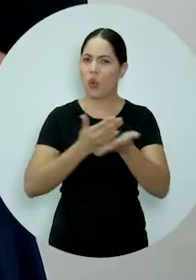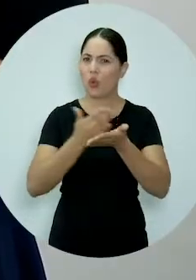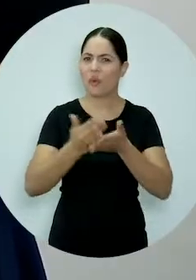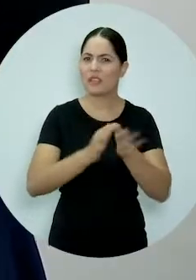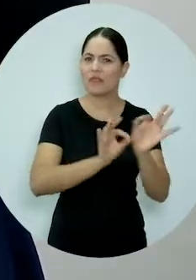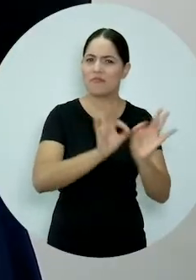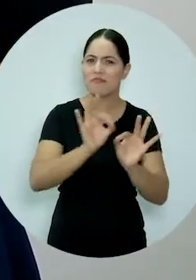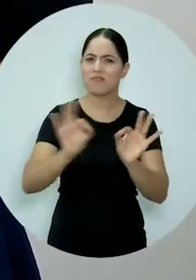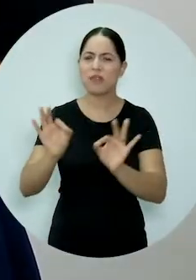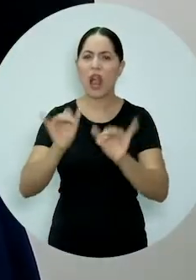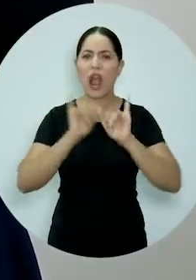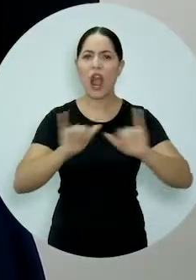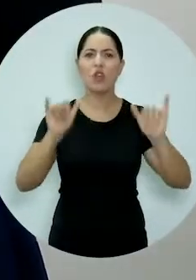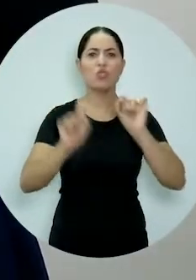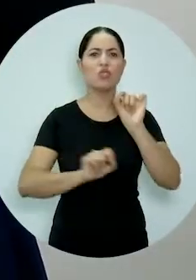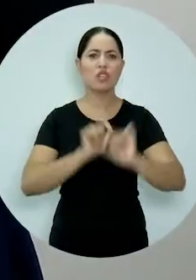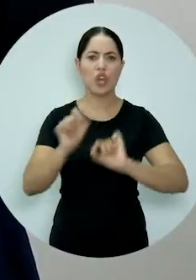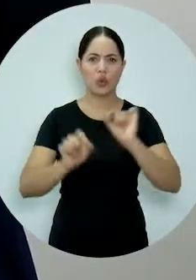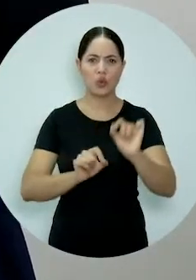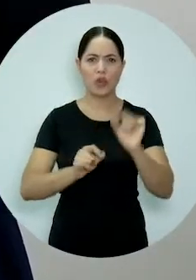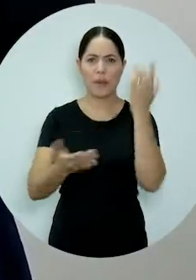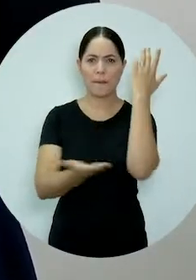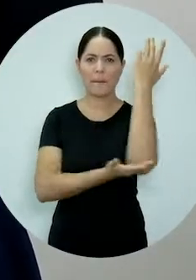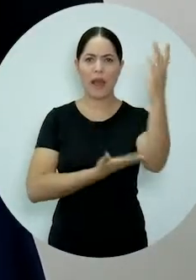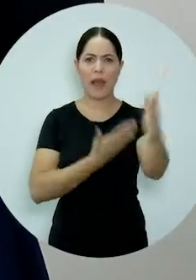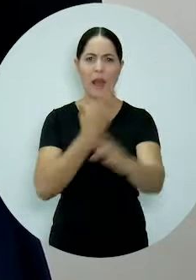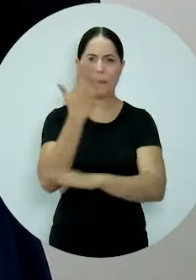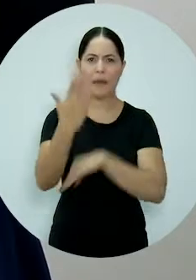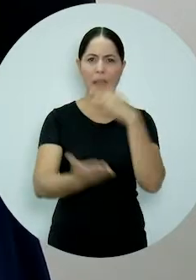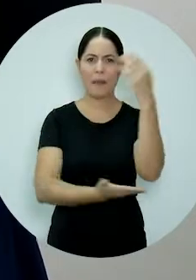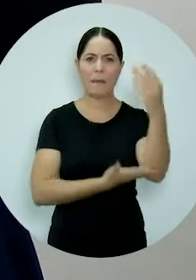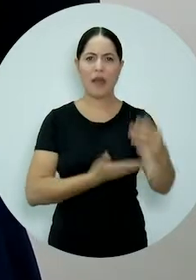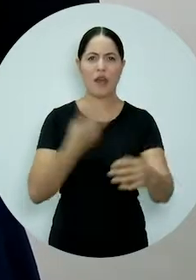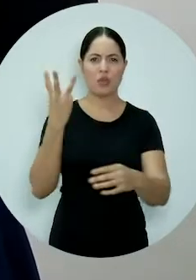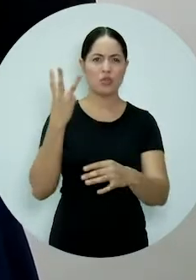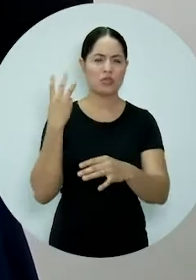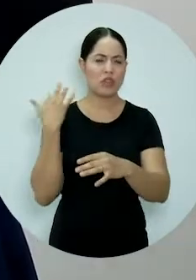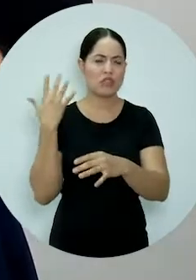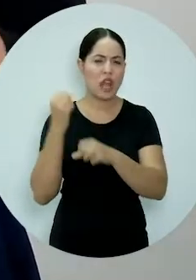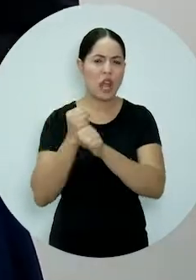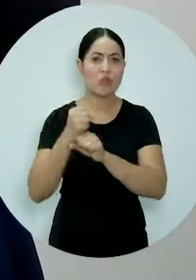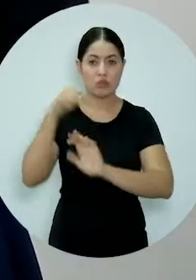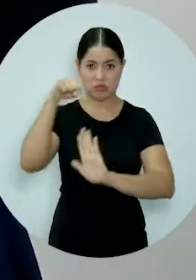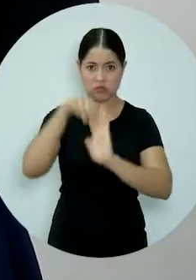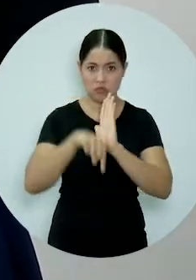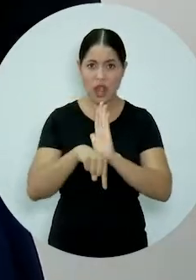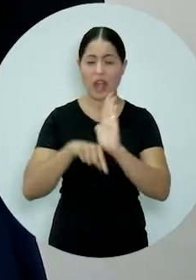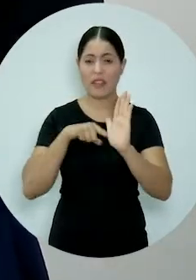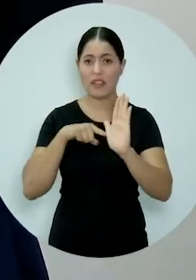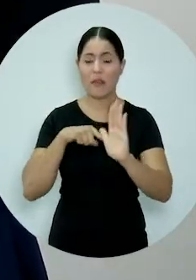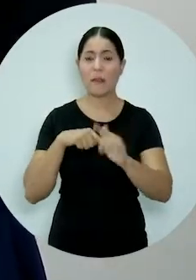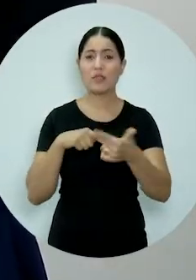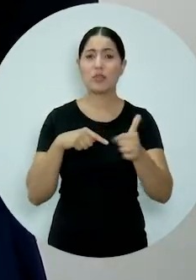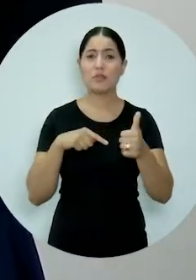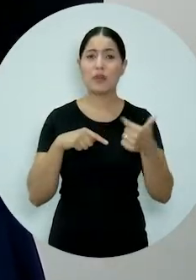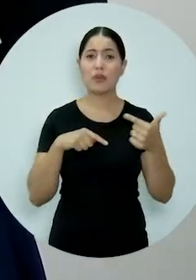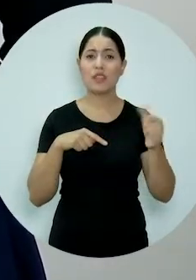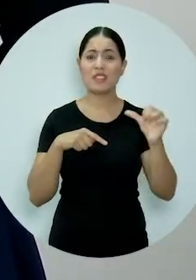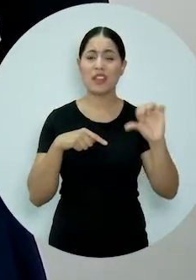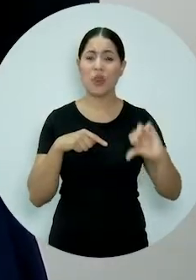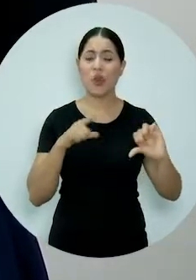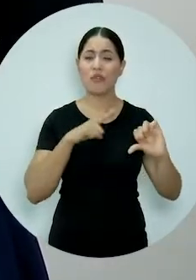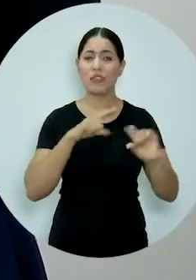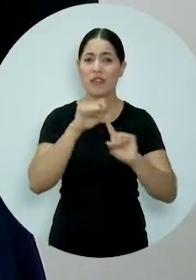comecei o programa falando um pouquinho sobre os índices de desmatamento. Nos últimos 3 anos, houve queda, mas este ano